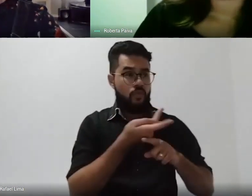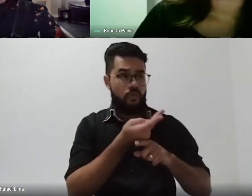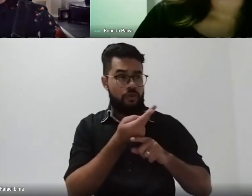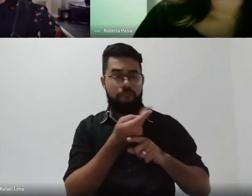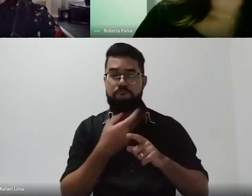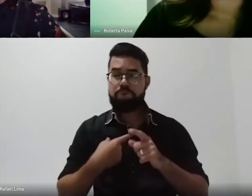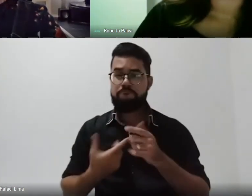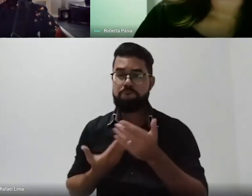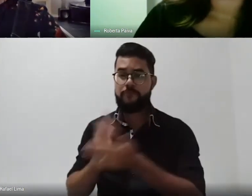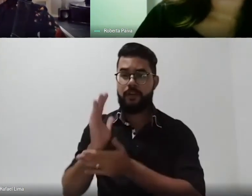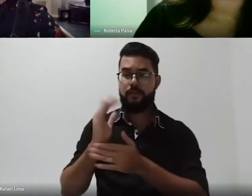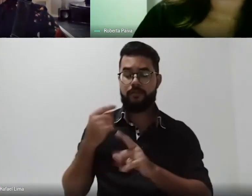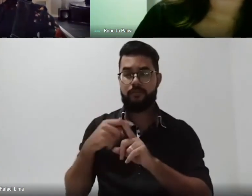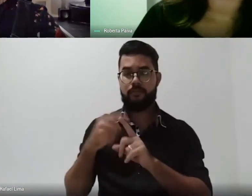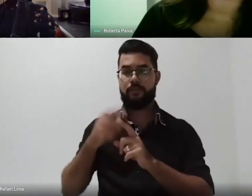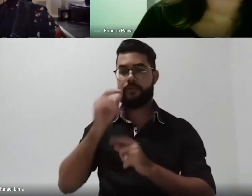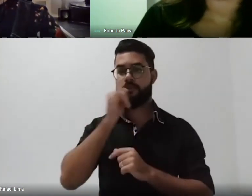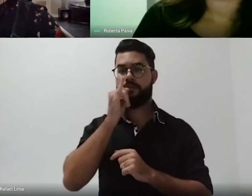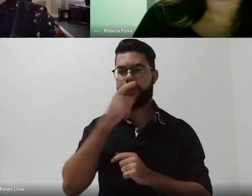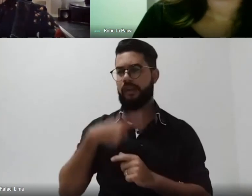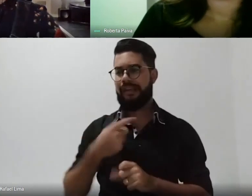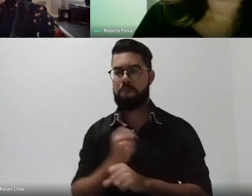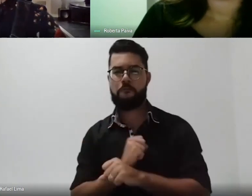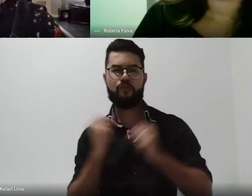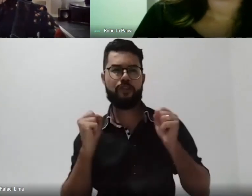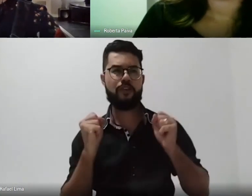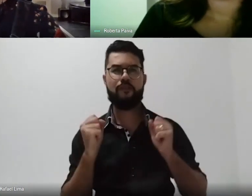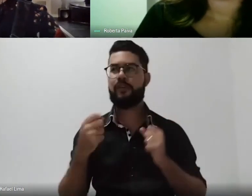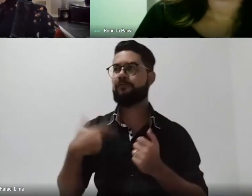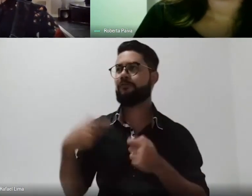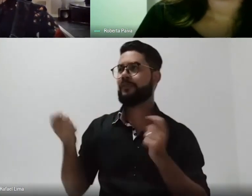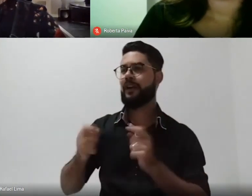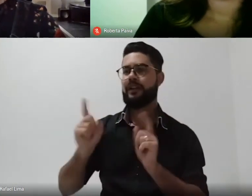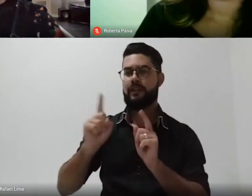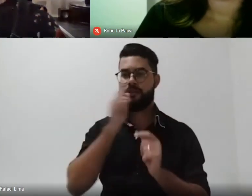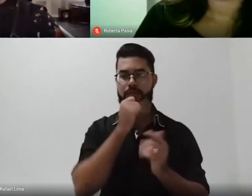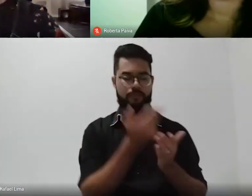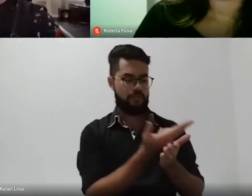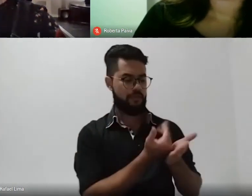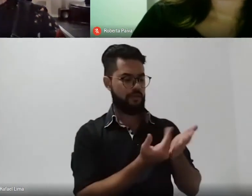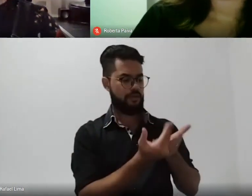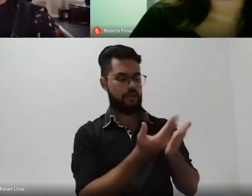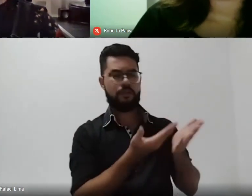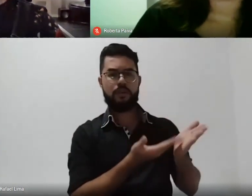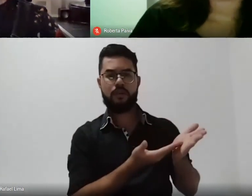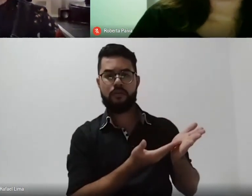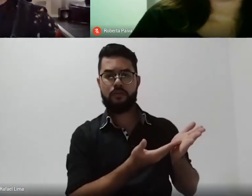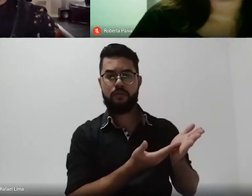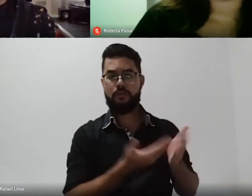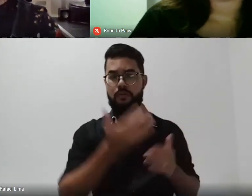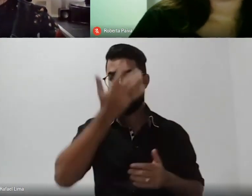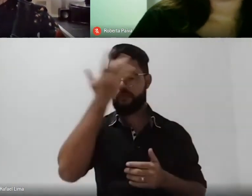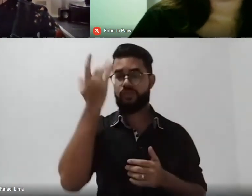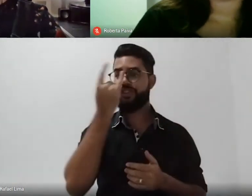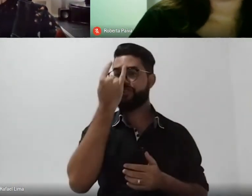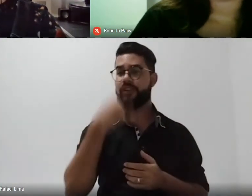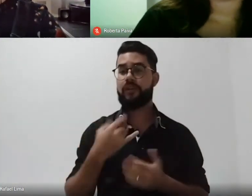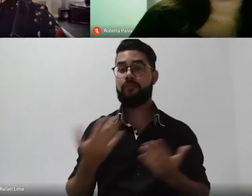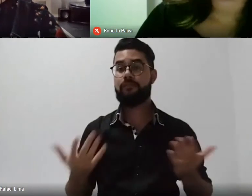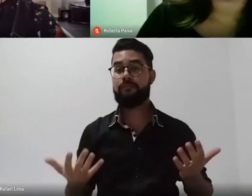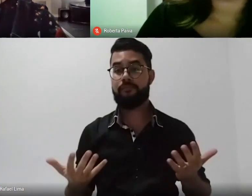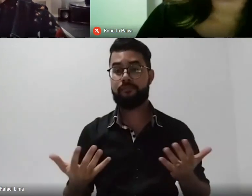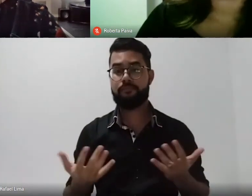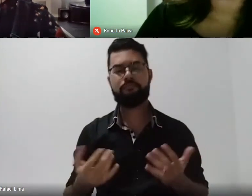deixar levar assim, não, é impossível eu ministrar uma disciplina de desenho para uma pessoa que perdeu a visão. Então, assim,